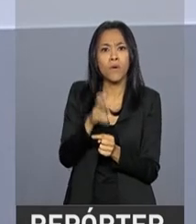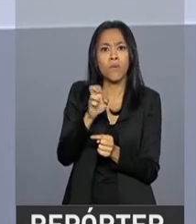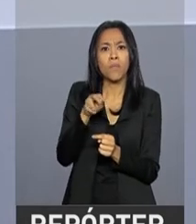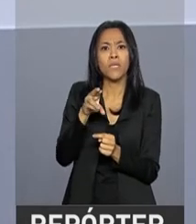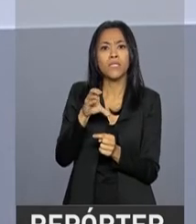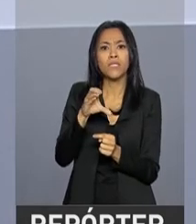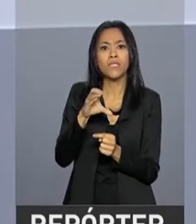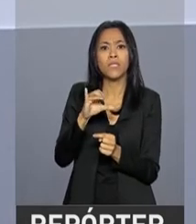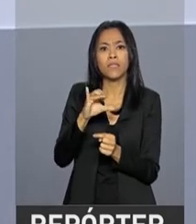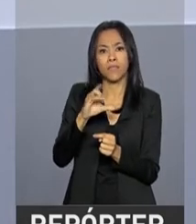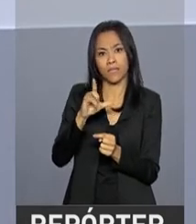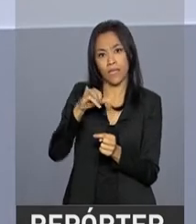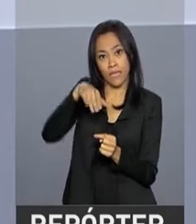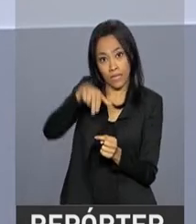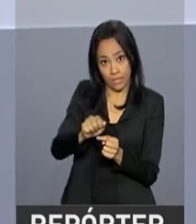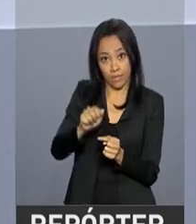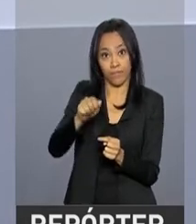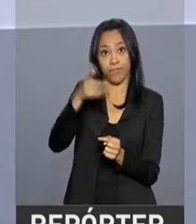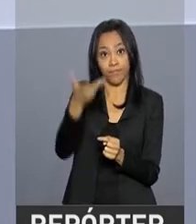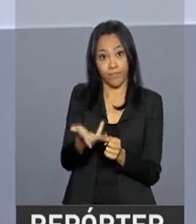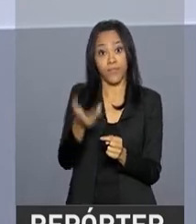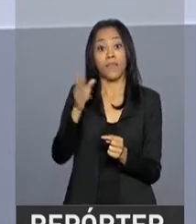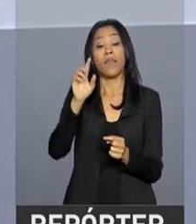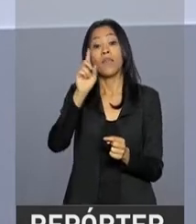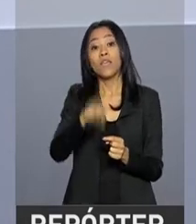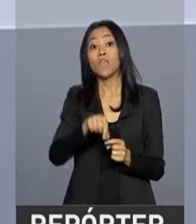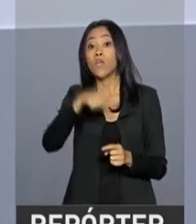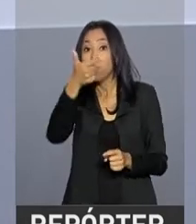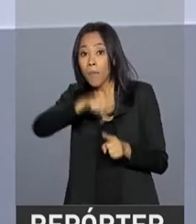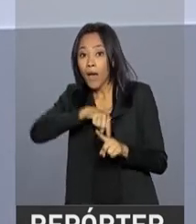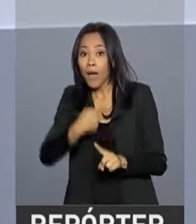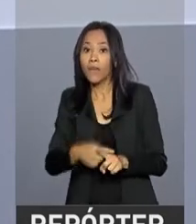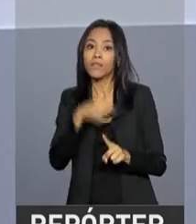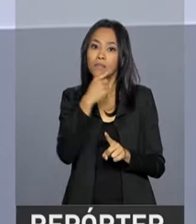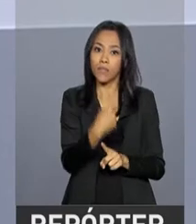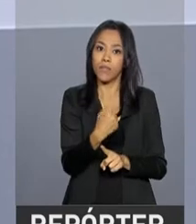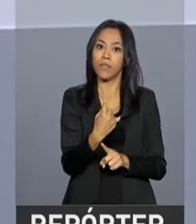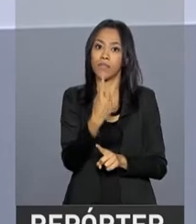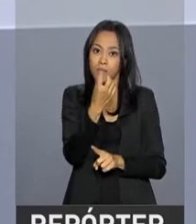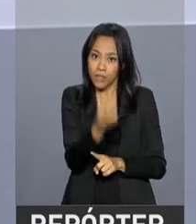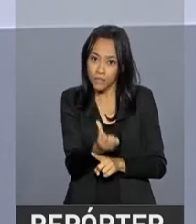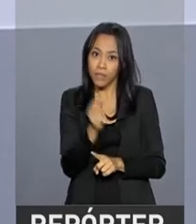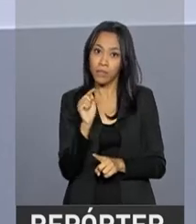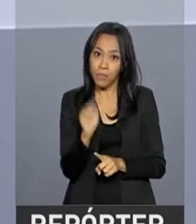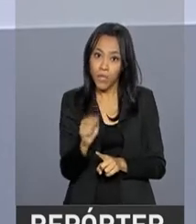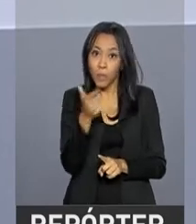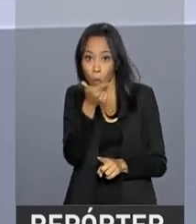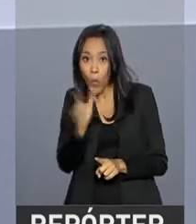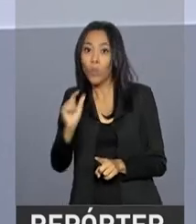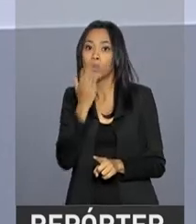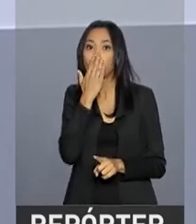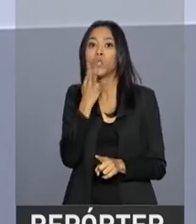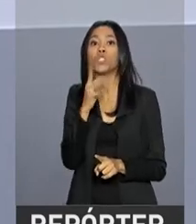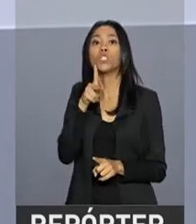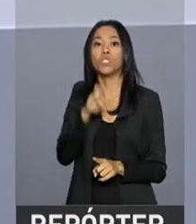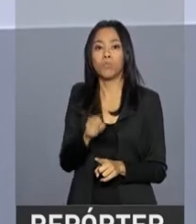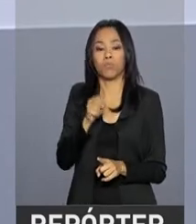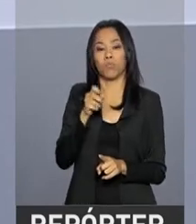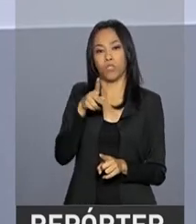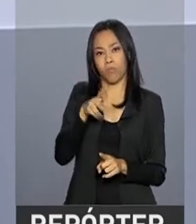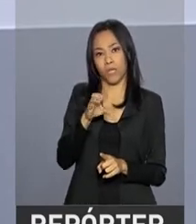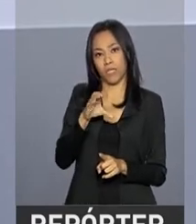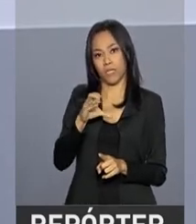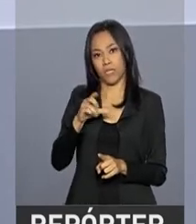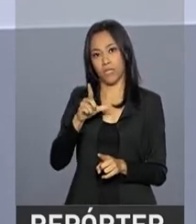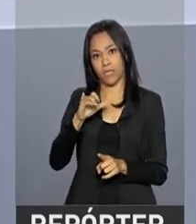adquirida e em gestantes e outras 116 mil da penicilina cristalina ou potássica para tratamento da filha